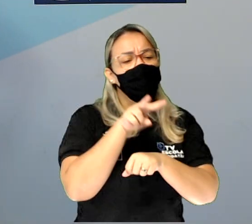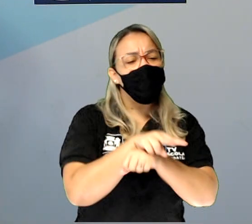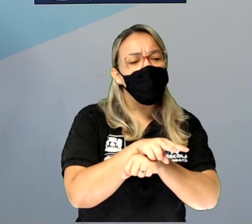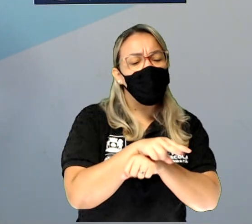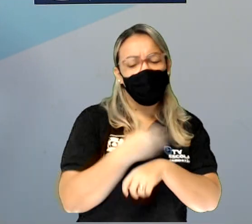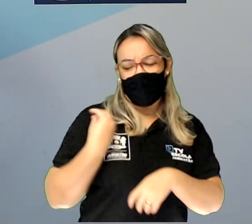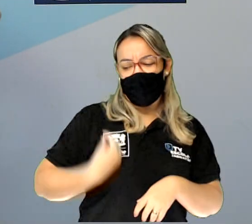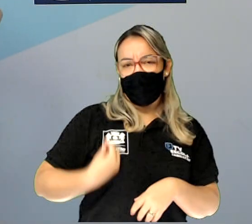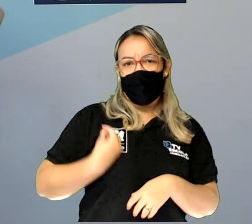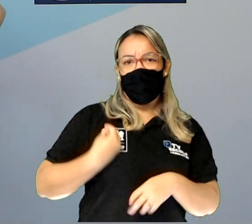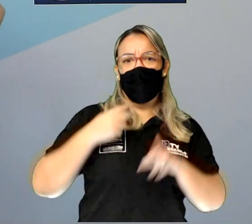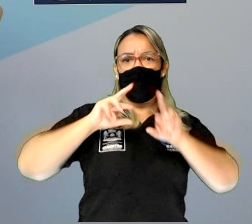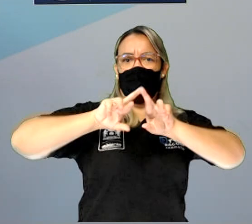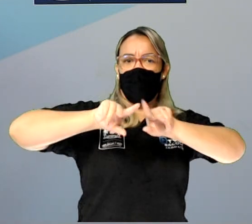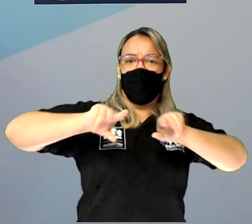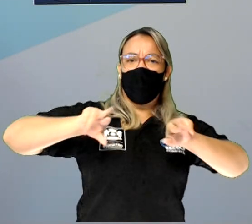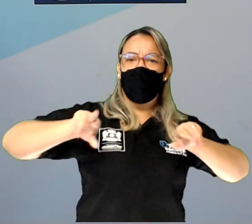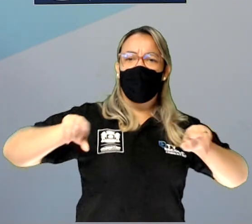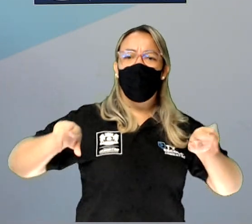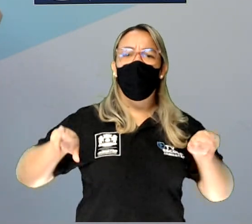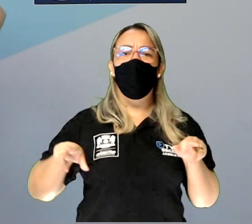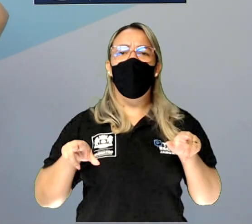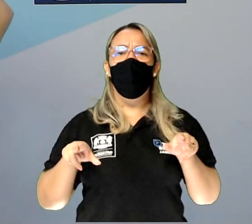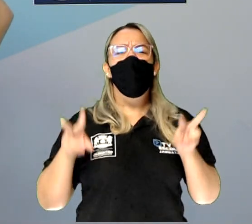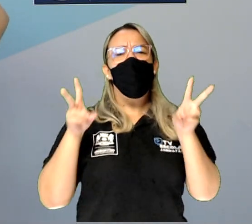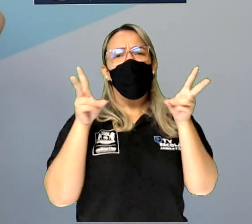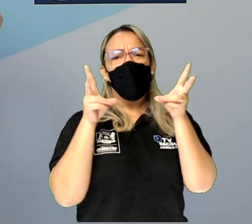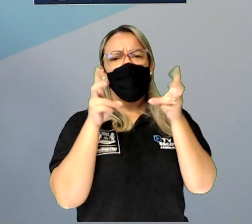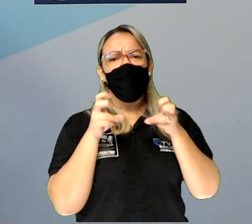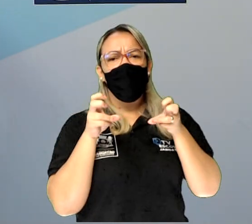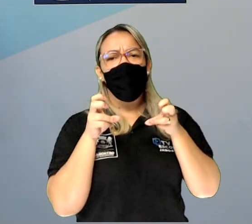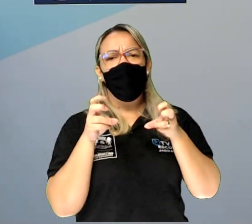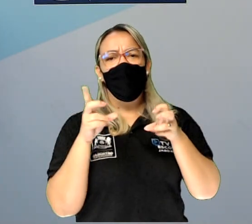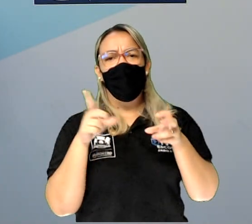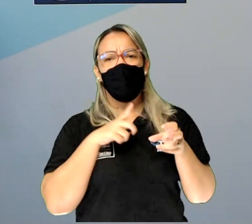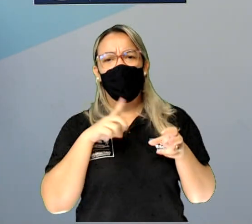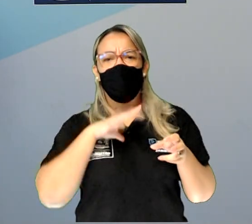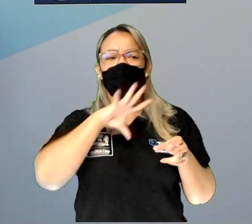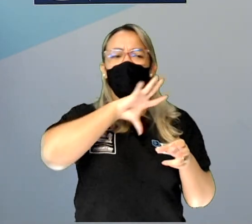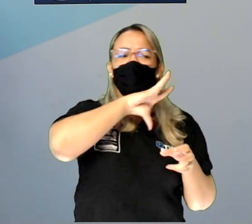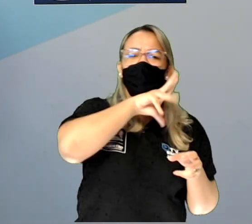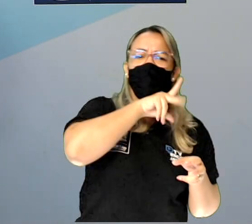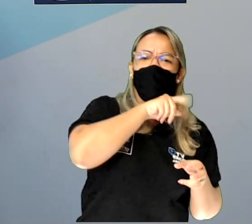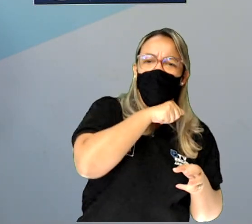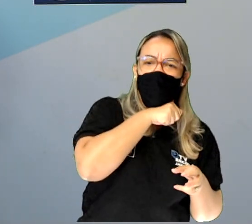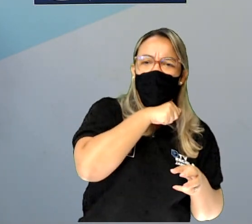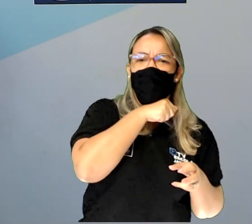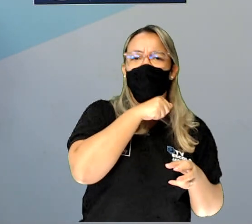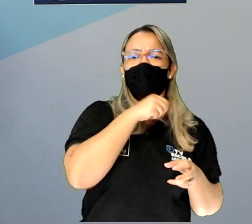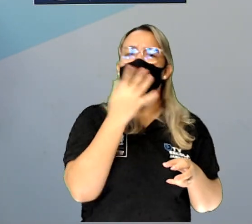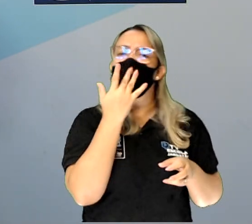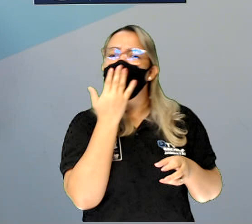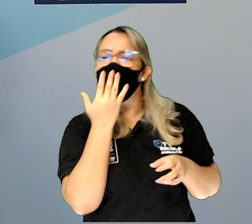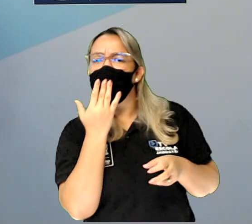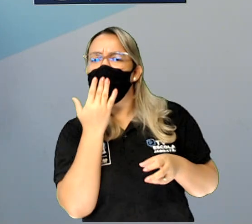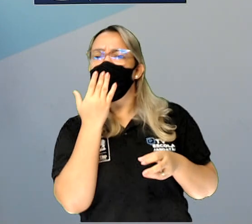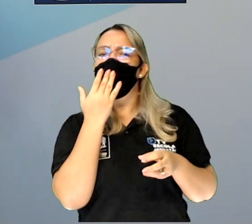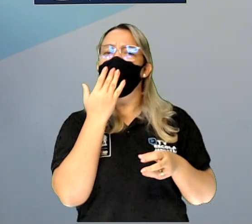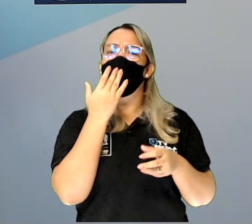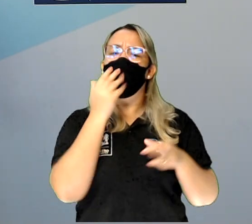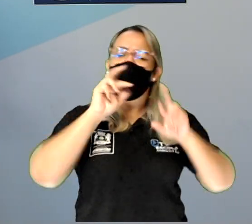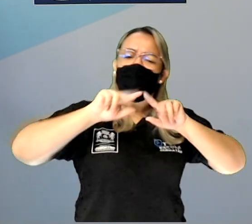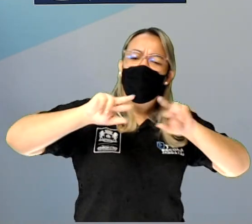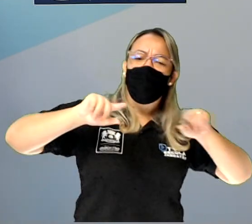preservação da biodiversidade. Observaram que tem animais de todas as cores e tamanhos,